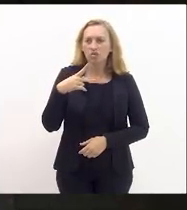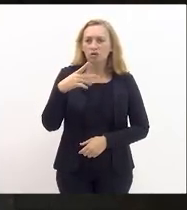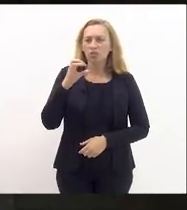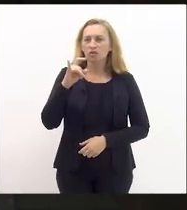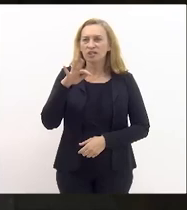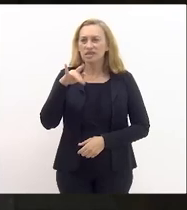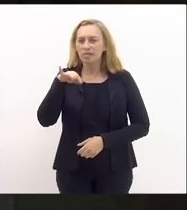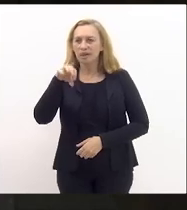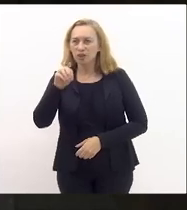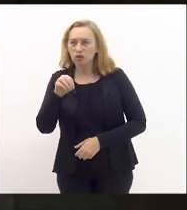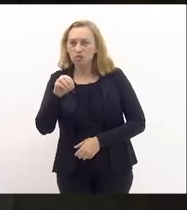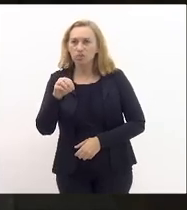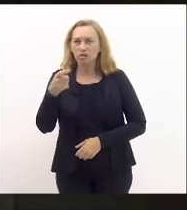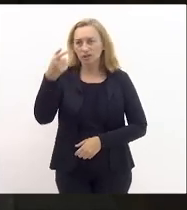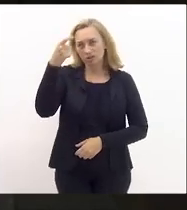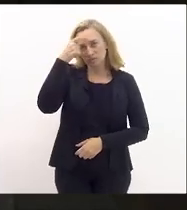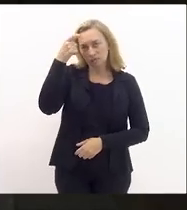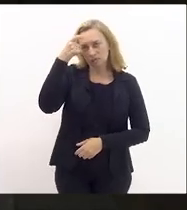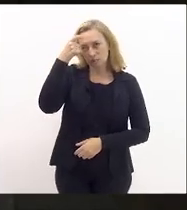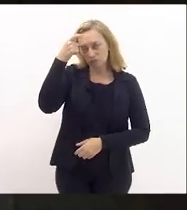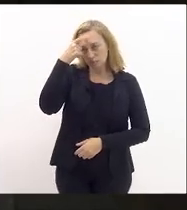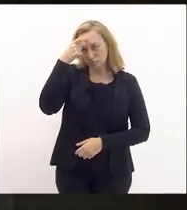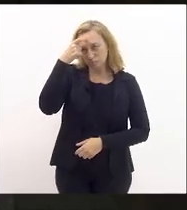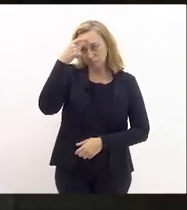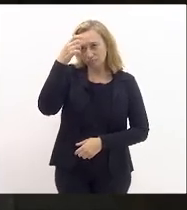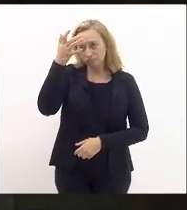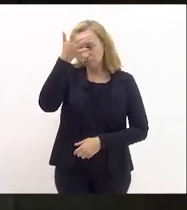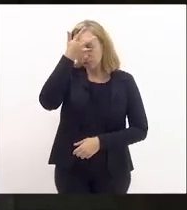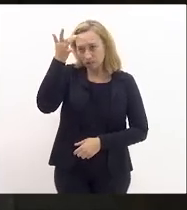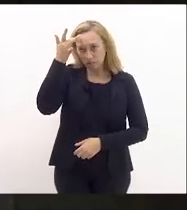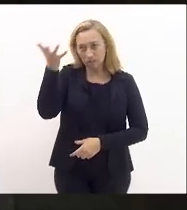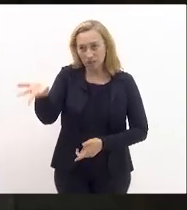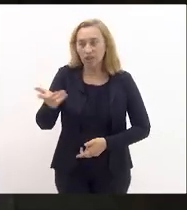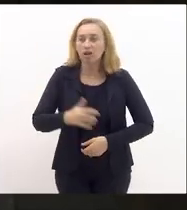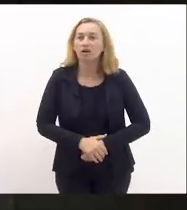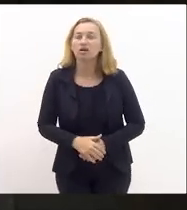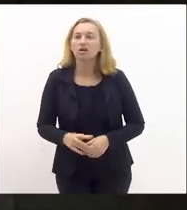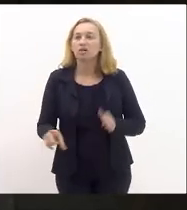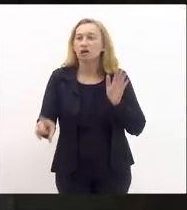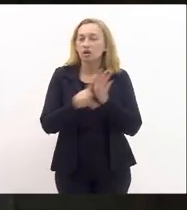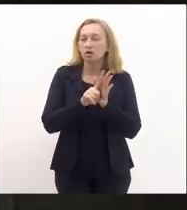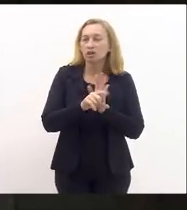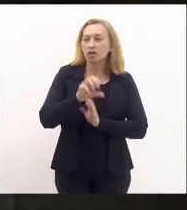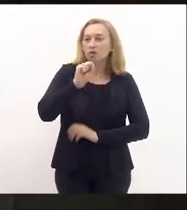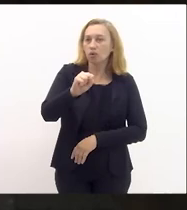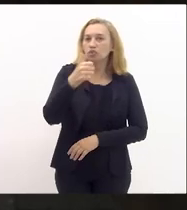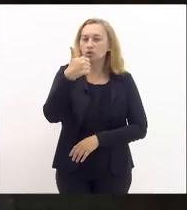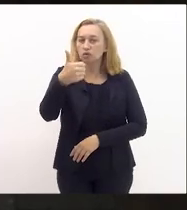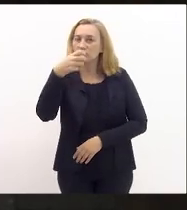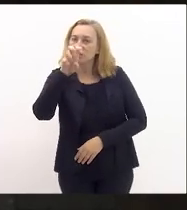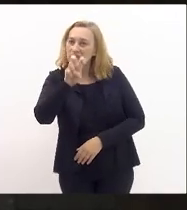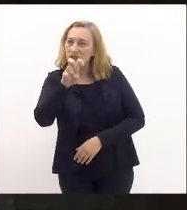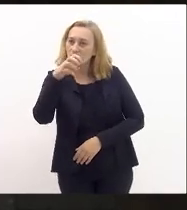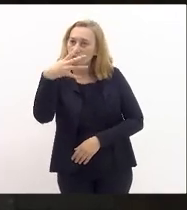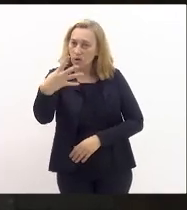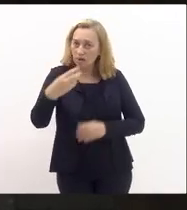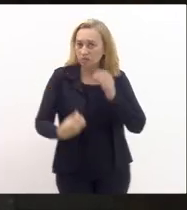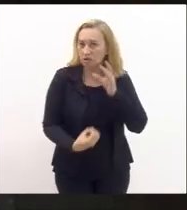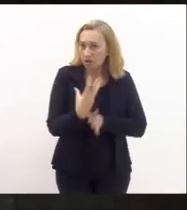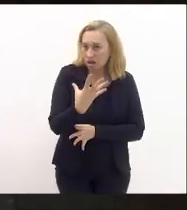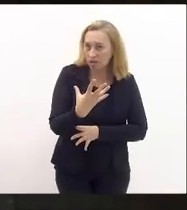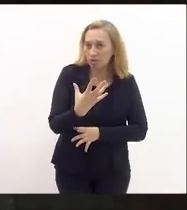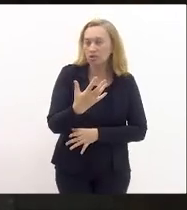no Estado do Rio de Janeiro. Eu sou autor da Lei 8154, de 2018,